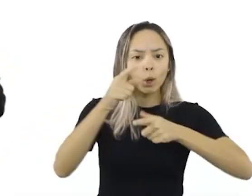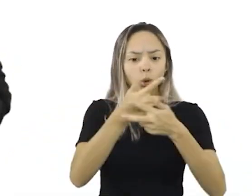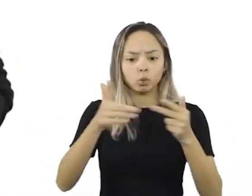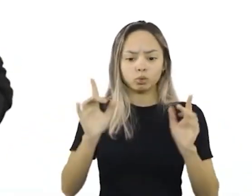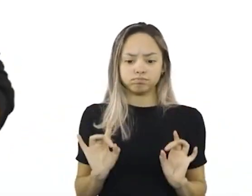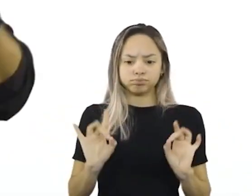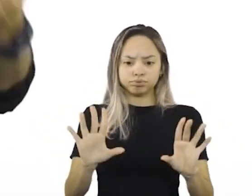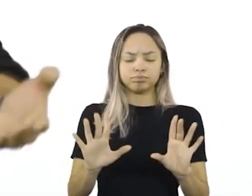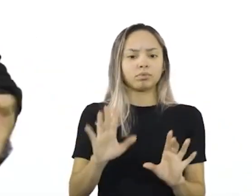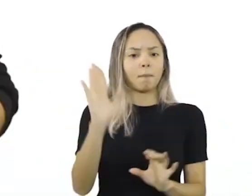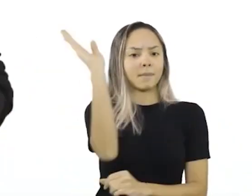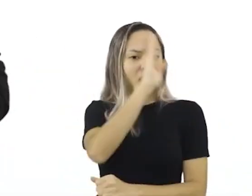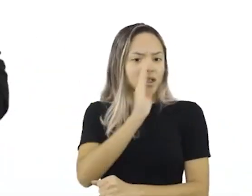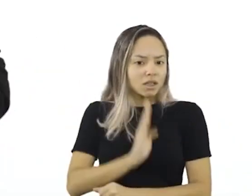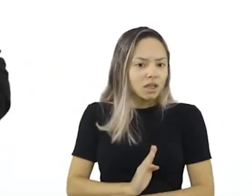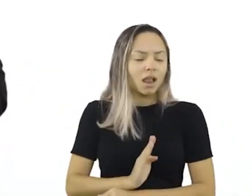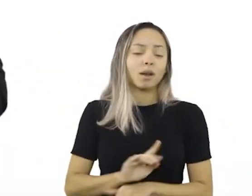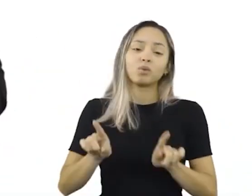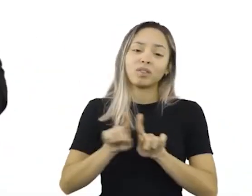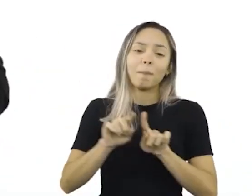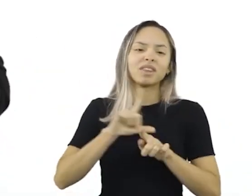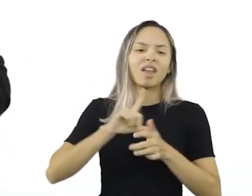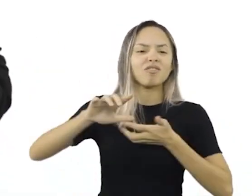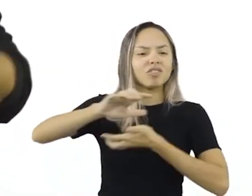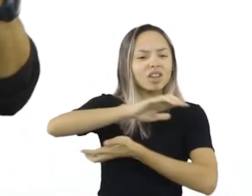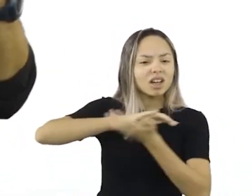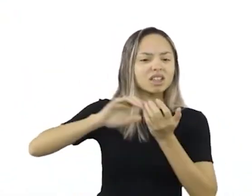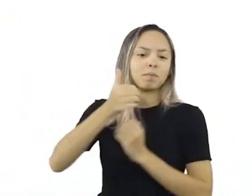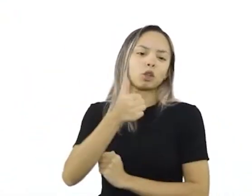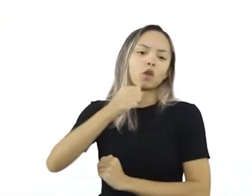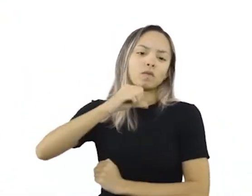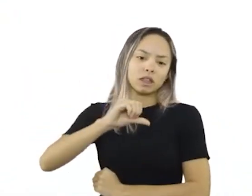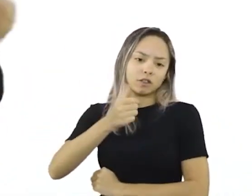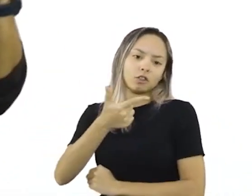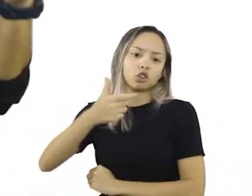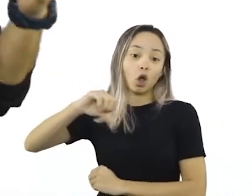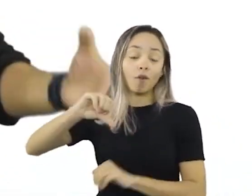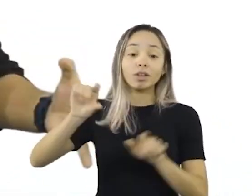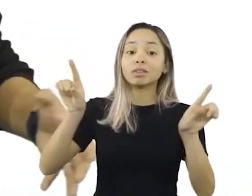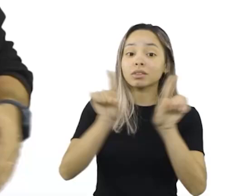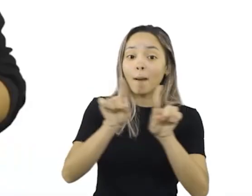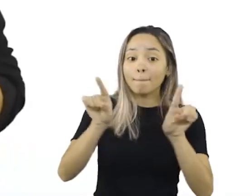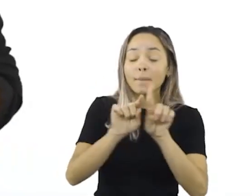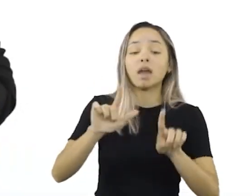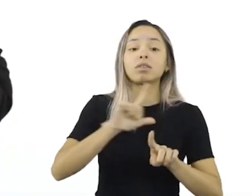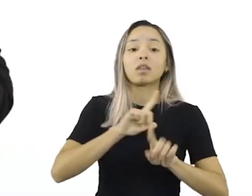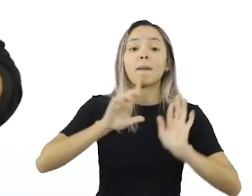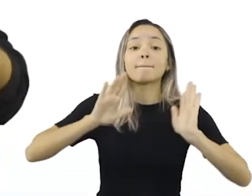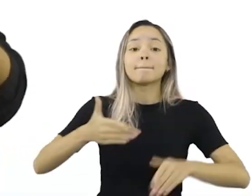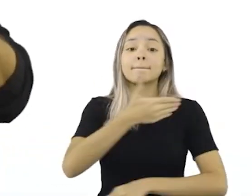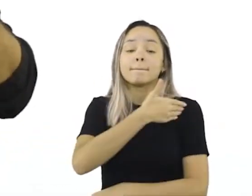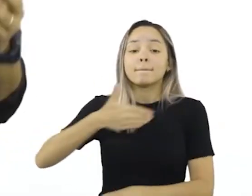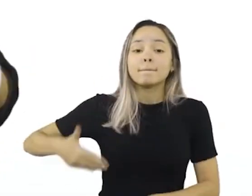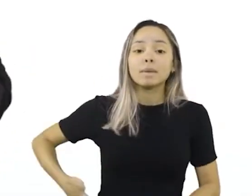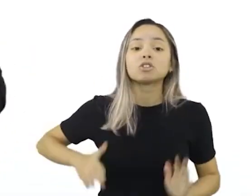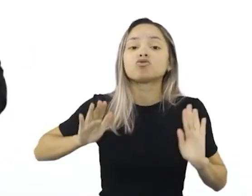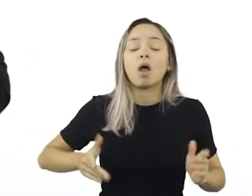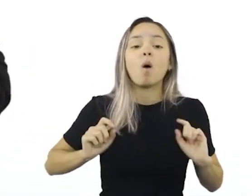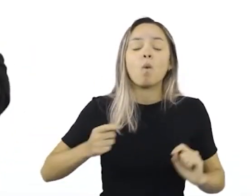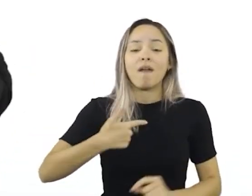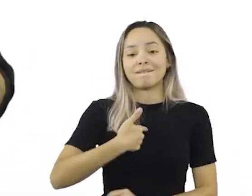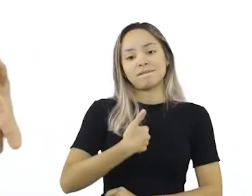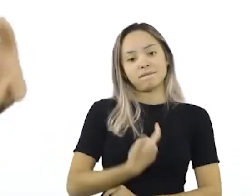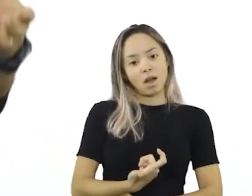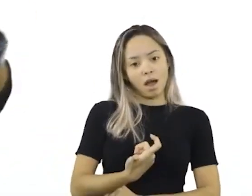bastante enfraquecido após a crise de 29. Nós já tínhamos no poder Vargas, um cara que visava